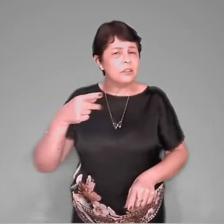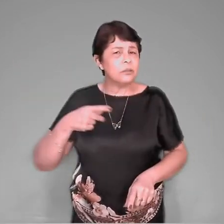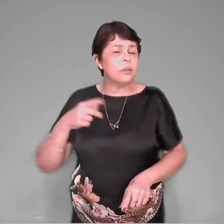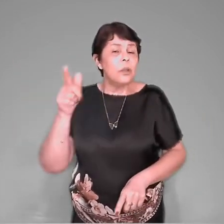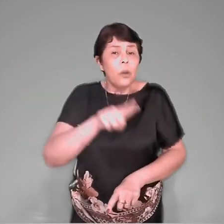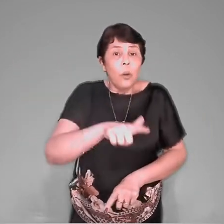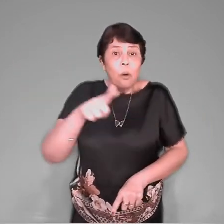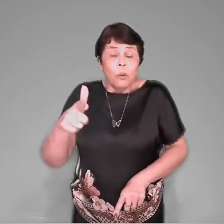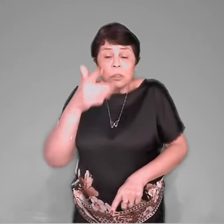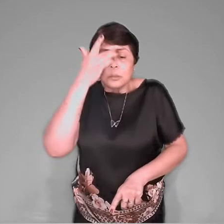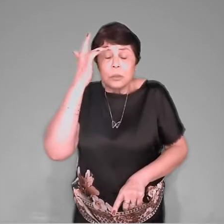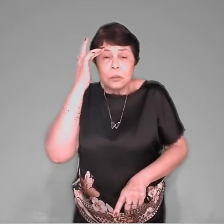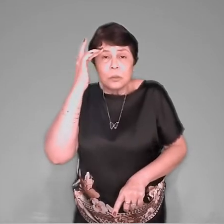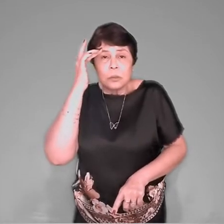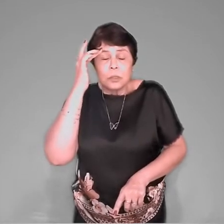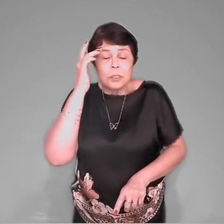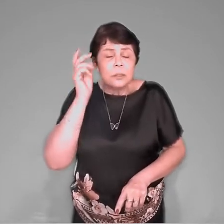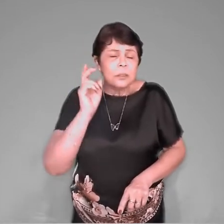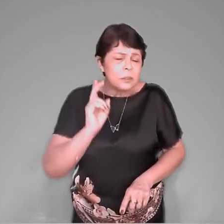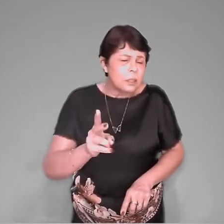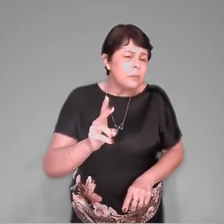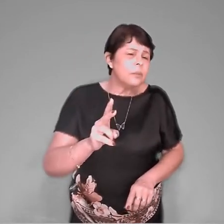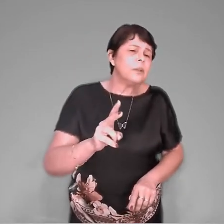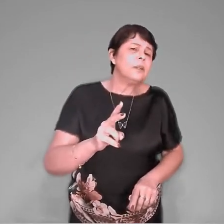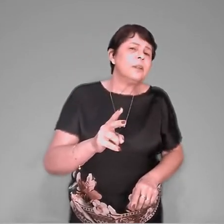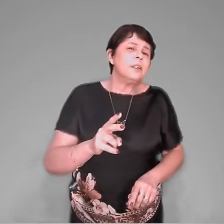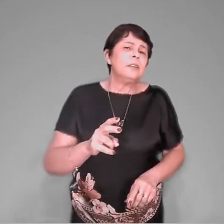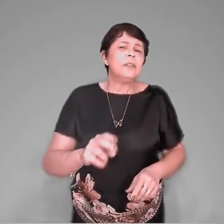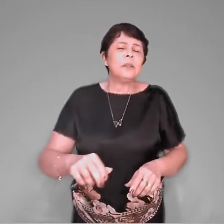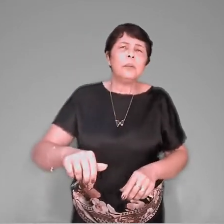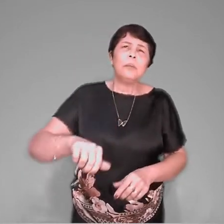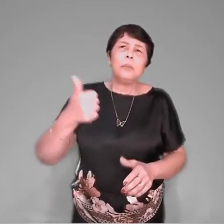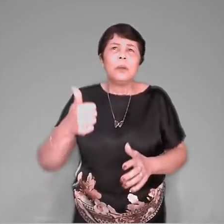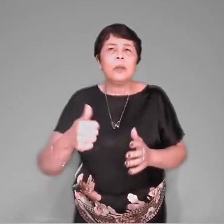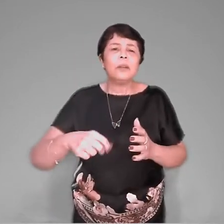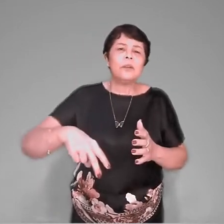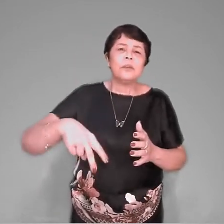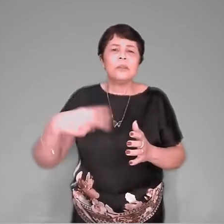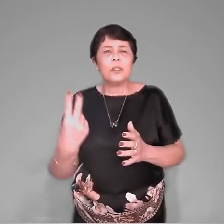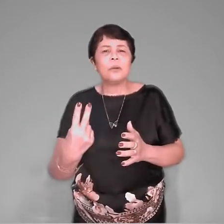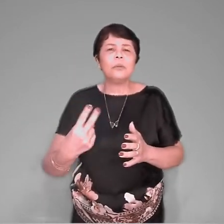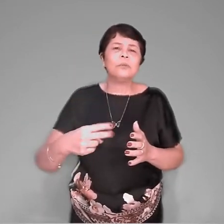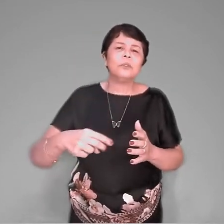dons de curar, outros, e colocando por ordem, porque Paulo diz,